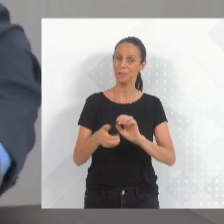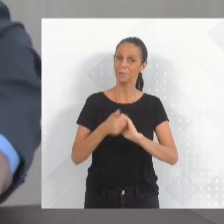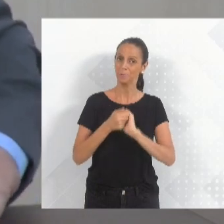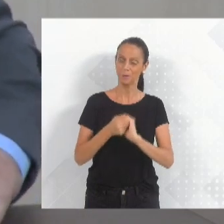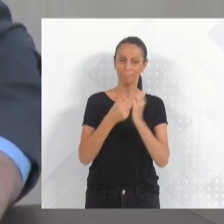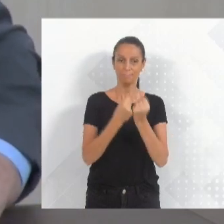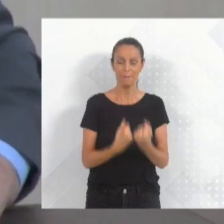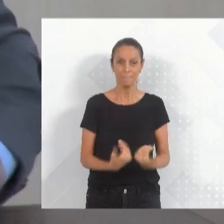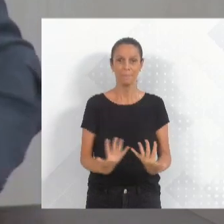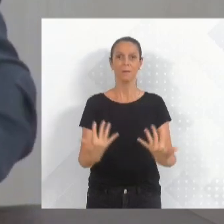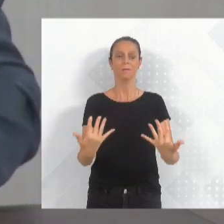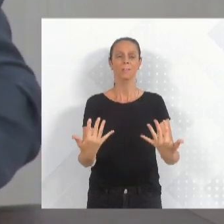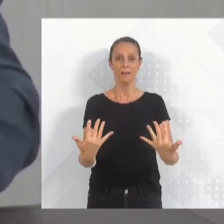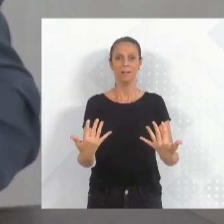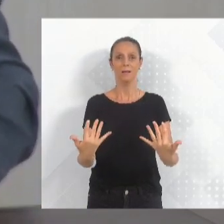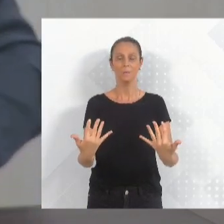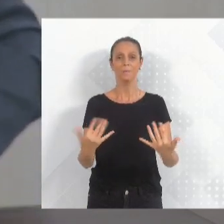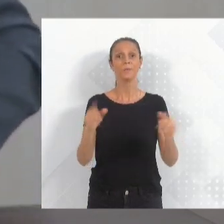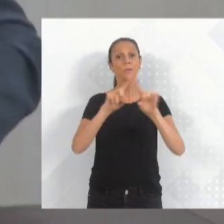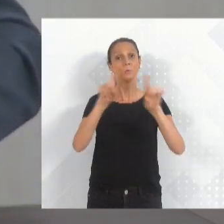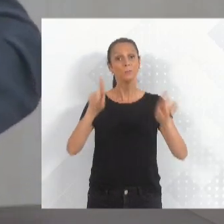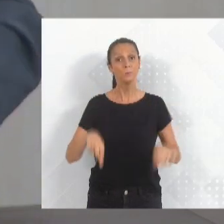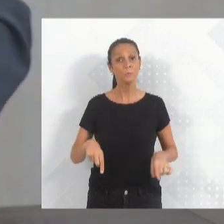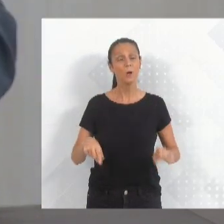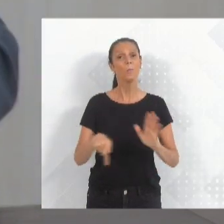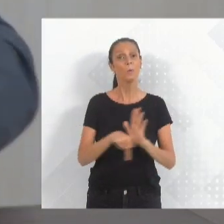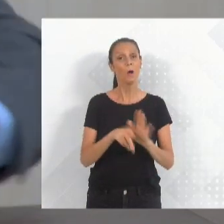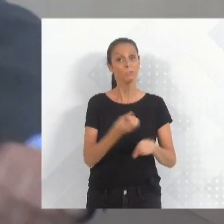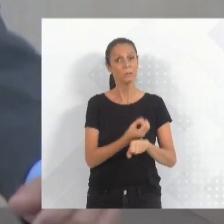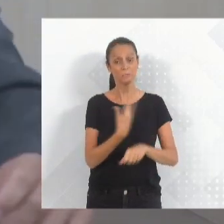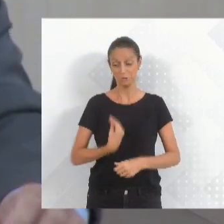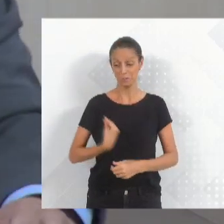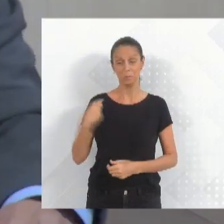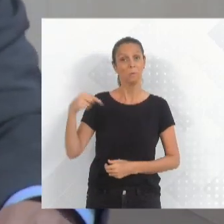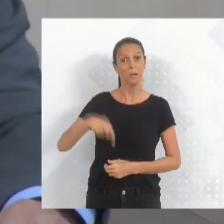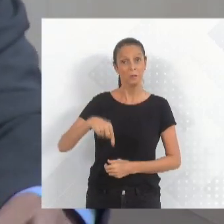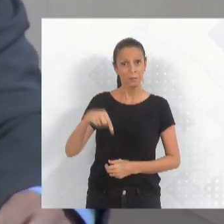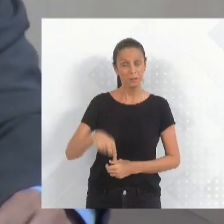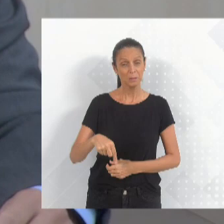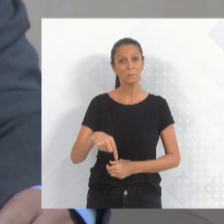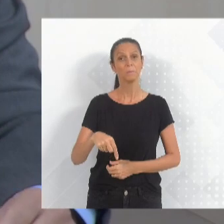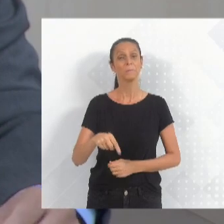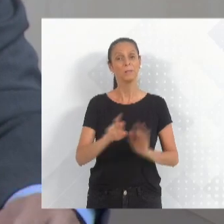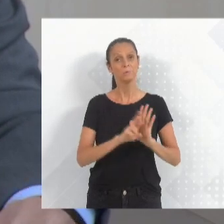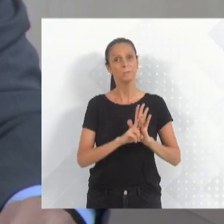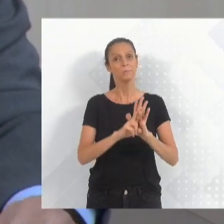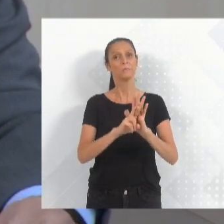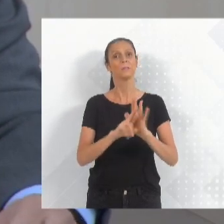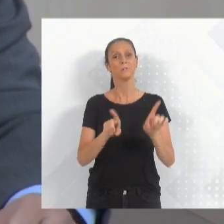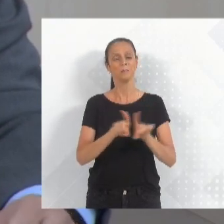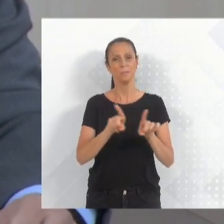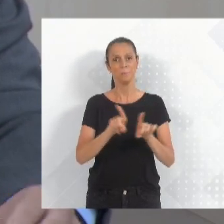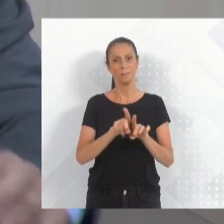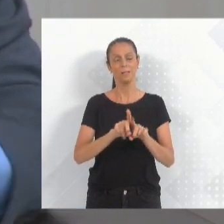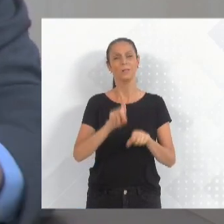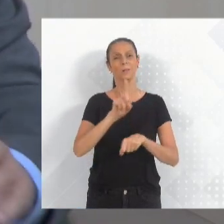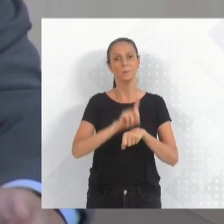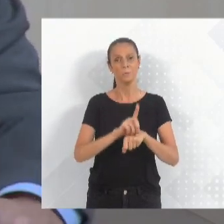plateia, os servidores do SAMAI que aqui estão. Eu quero, em nome da diretora técnica,